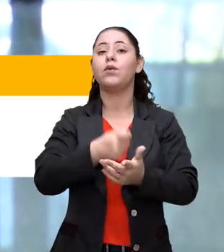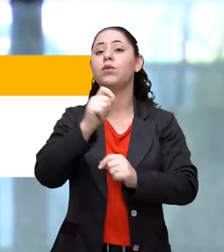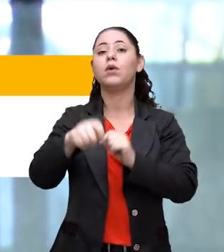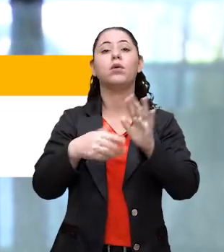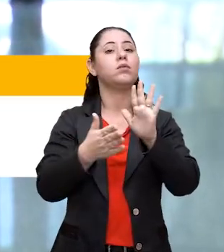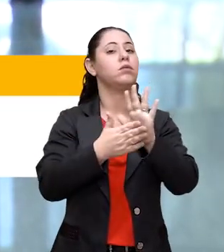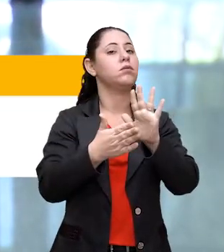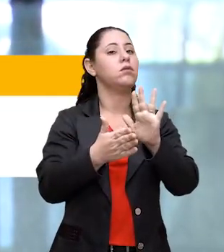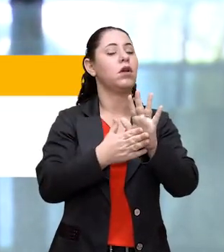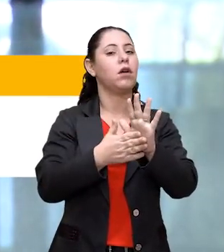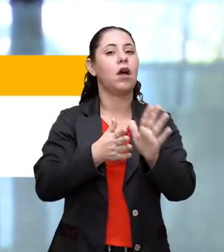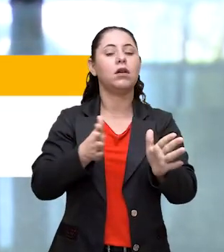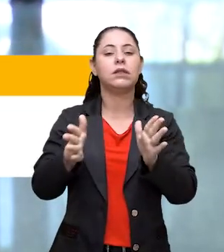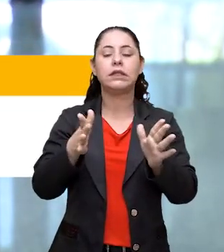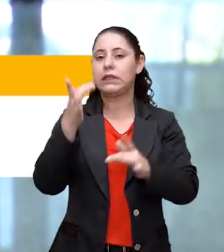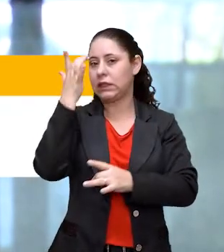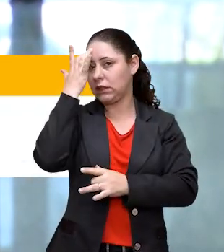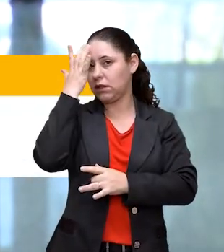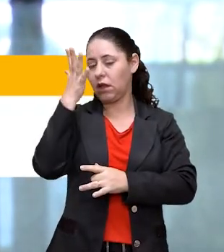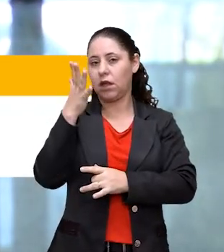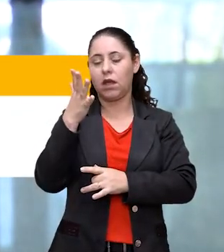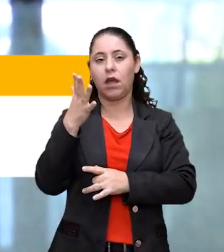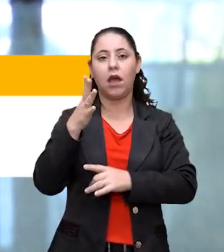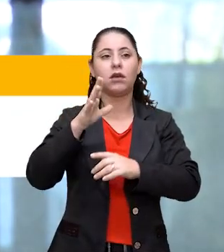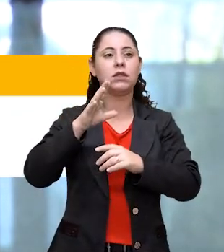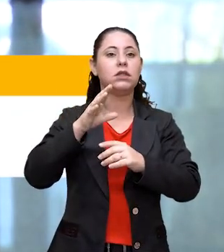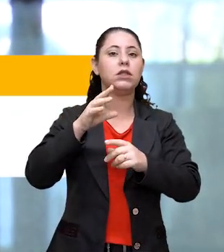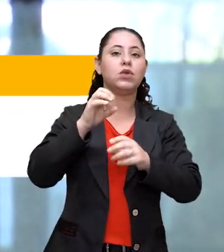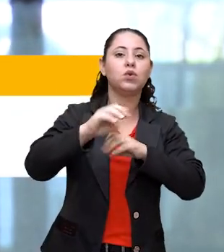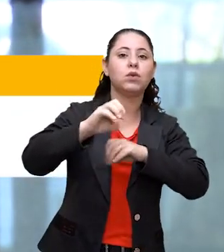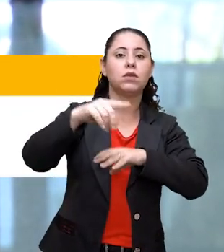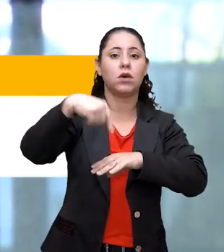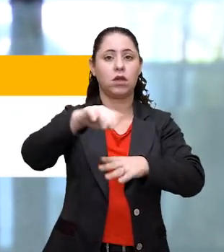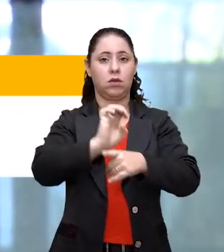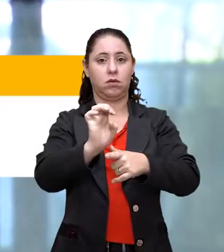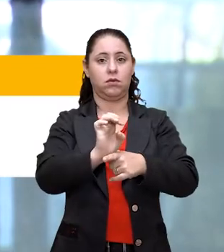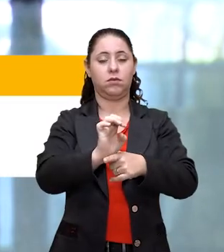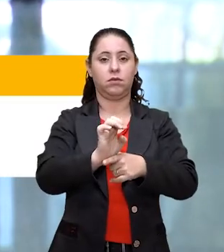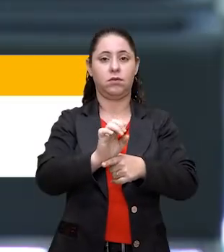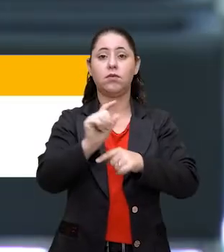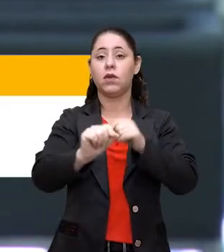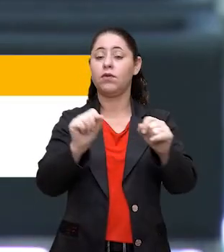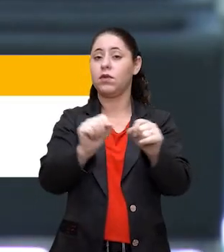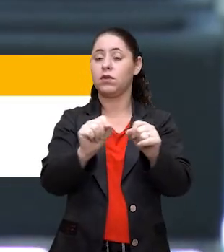governador afirmou que a proposta vai viabilizar a completa oferta da educação em nosso